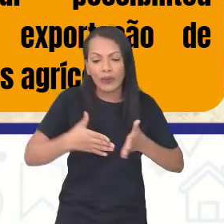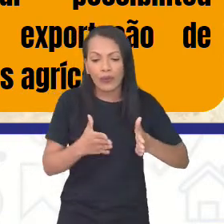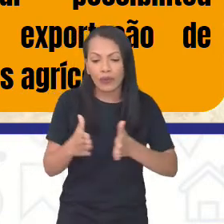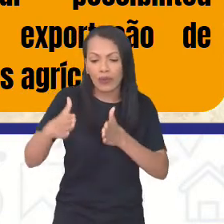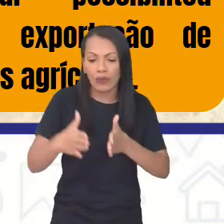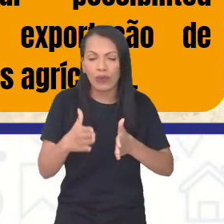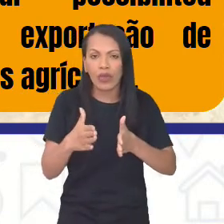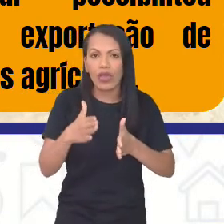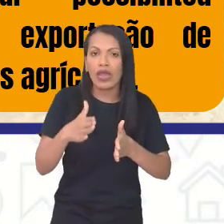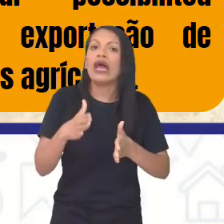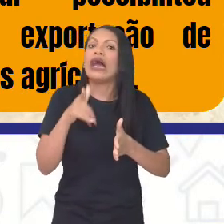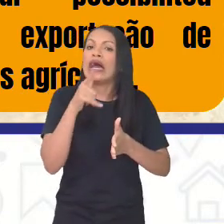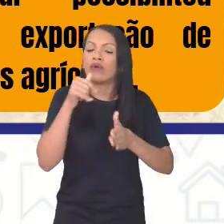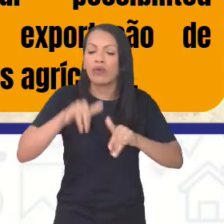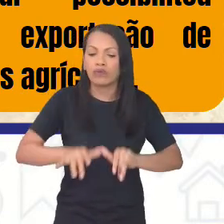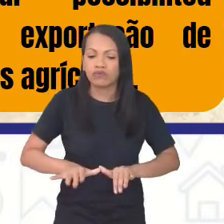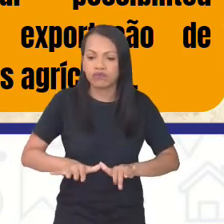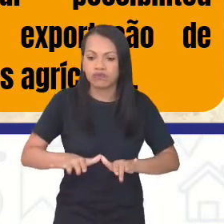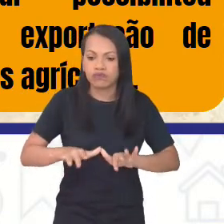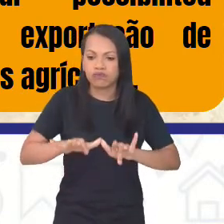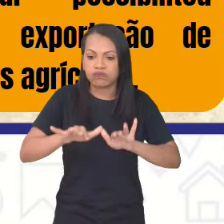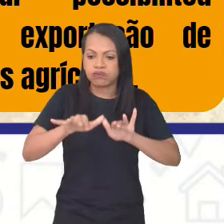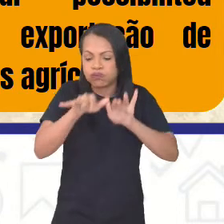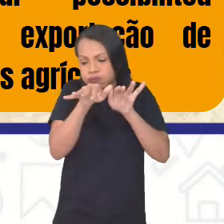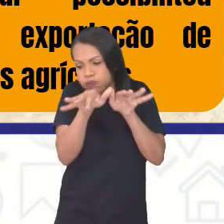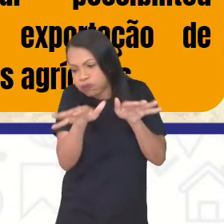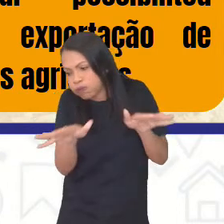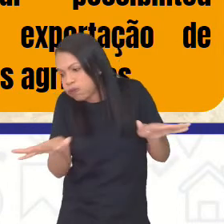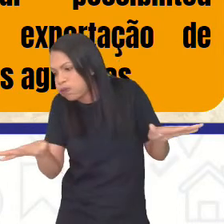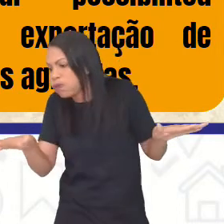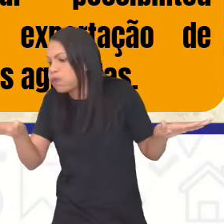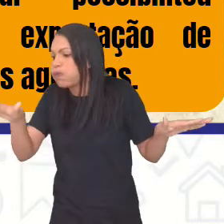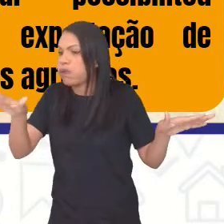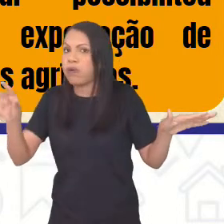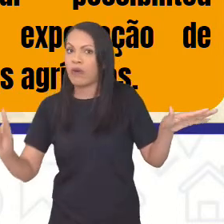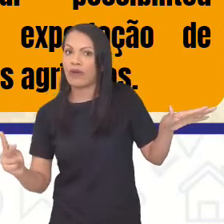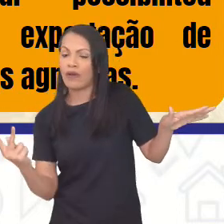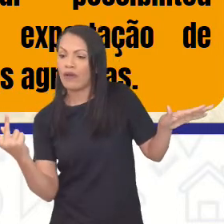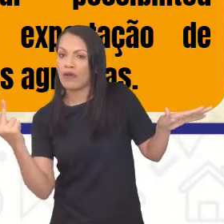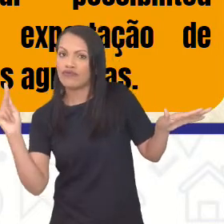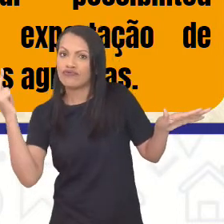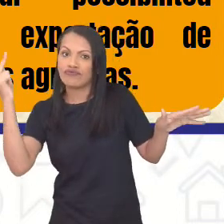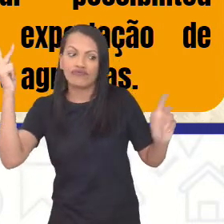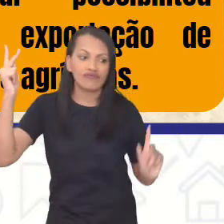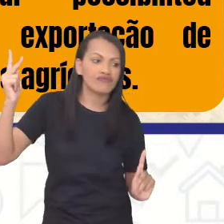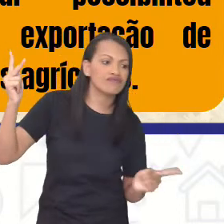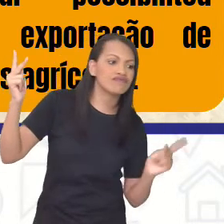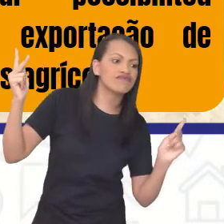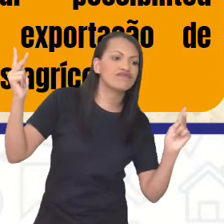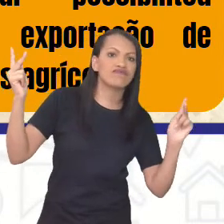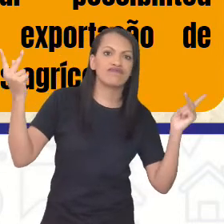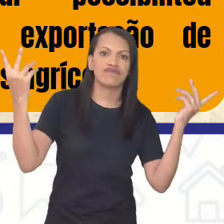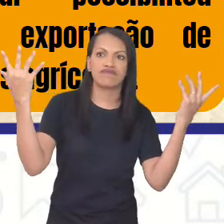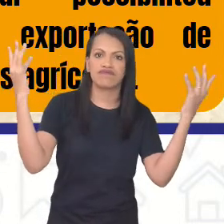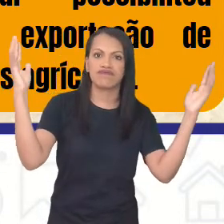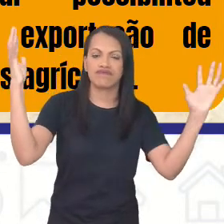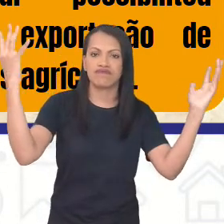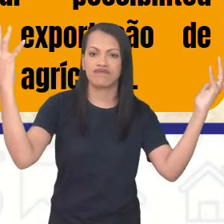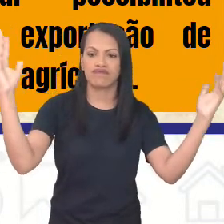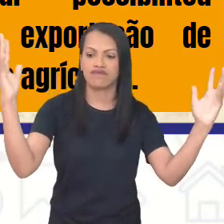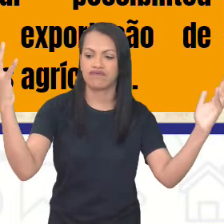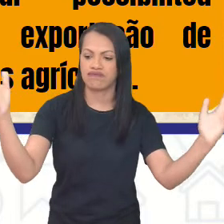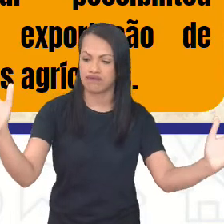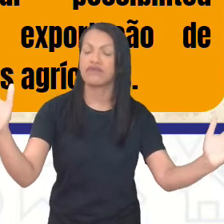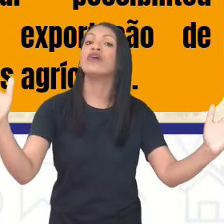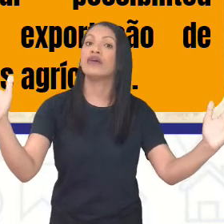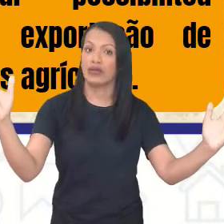elas transbordavam, né, toda aquela vegetação que tinha na lateral, ela terminava, né, pela